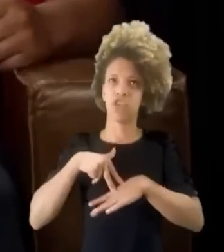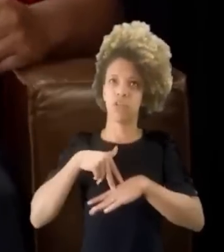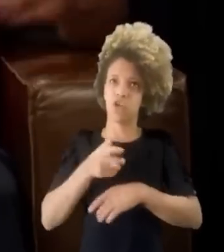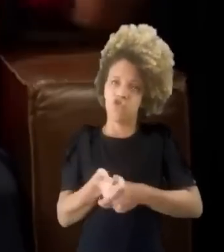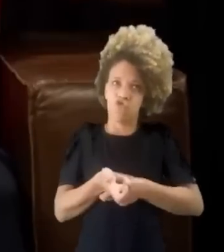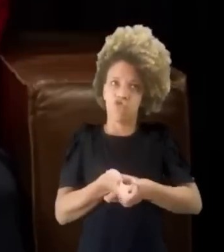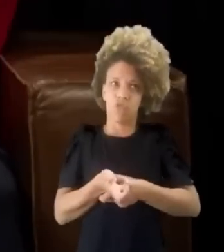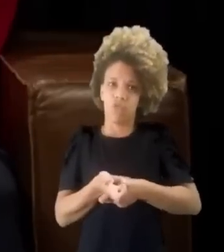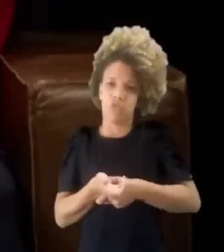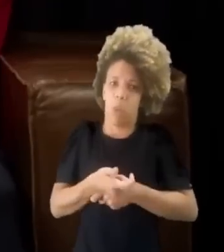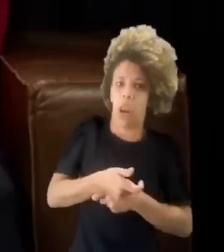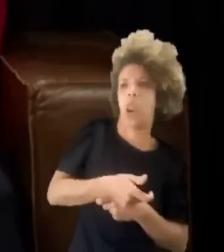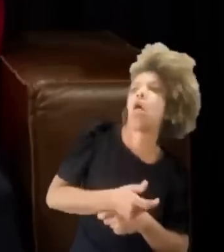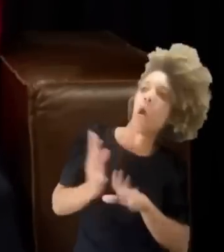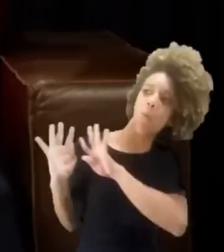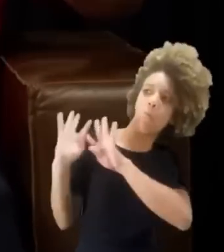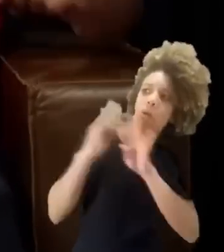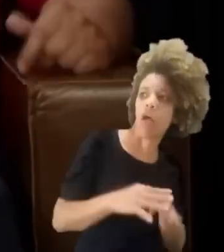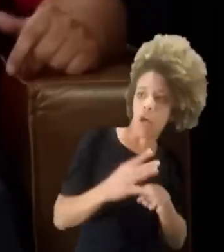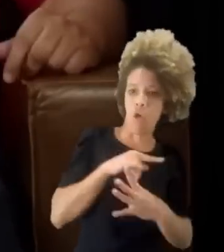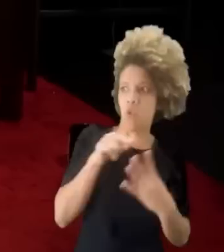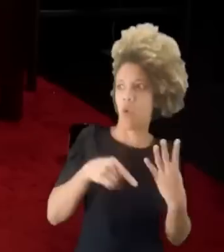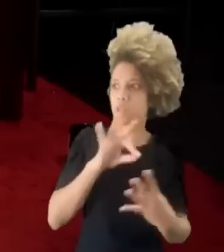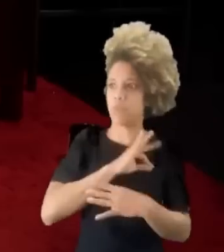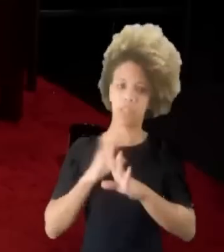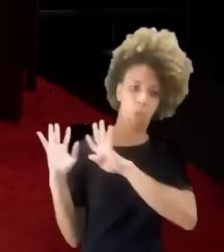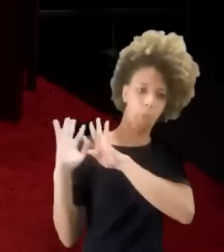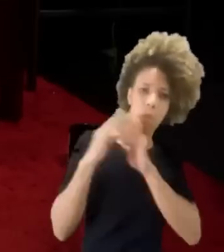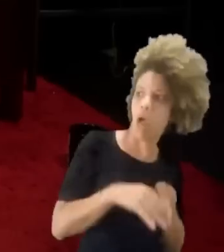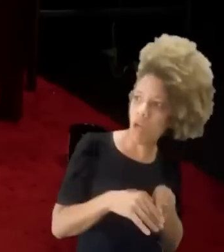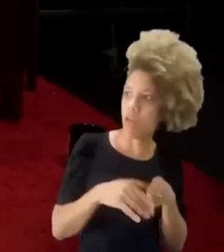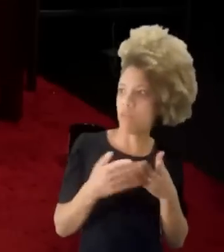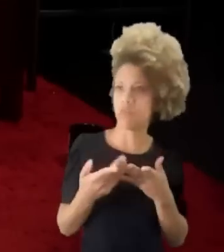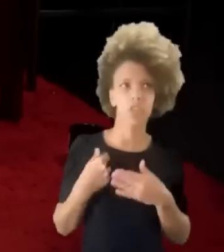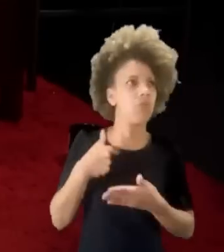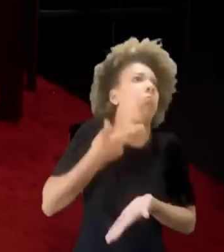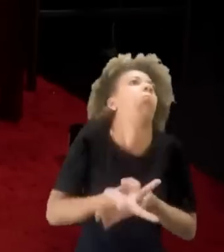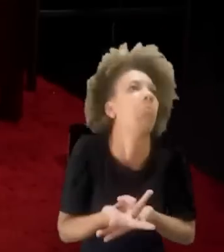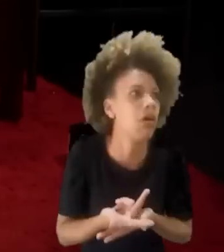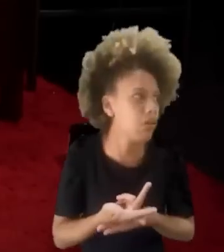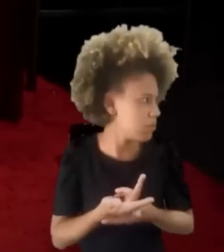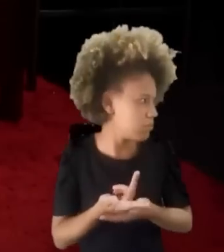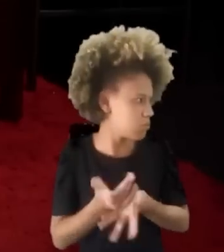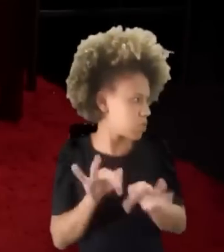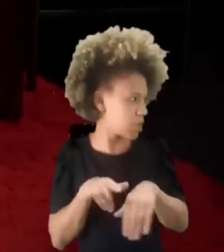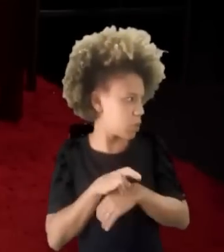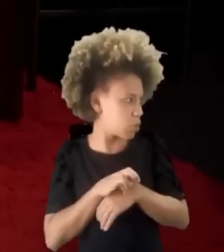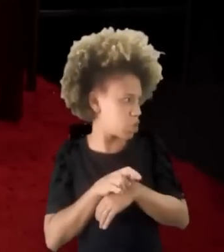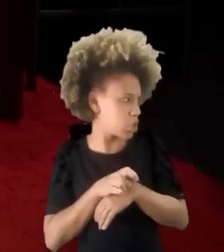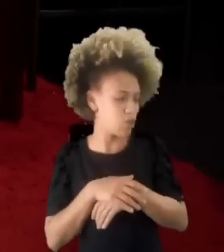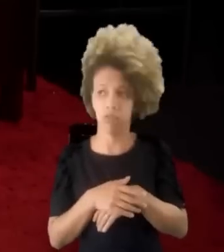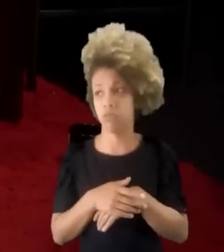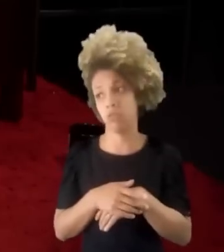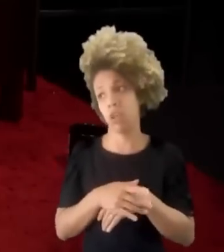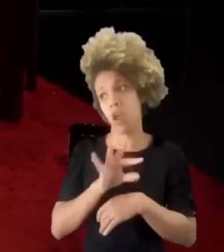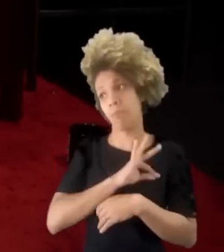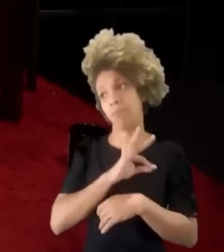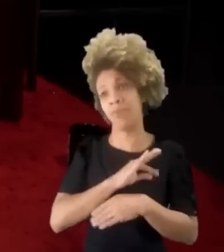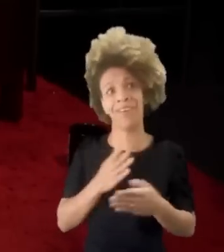e tá aí tô mijando em cima de mim com quatro policial ao meu redor Nossa acontece isso mano